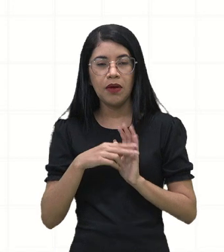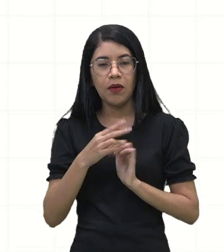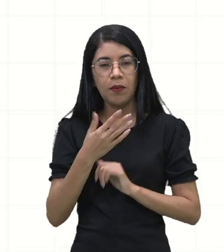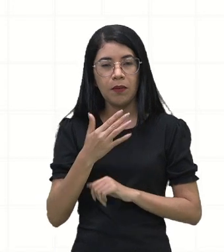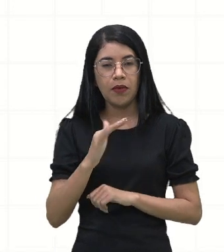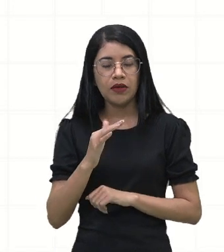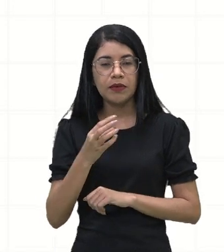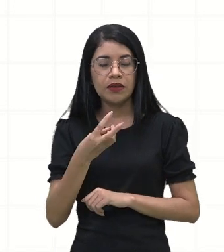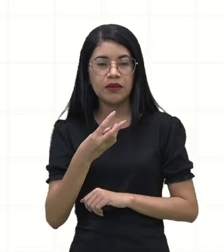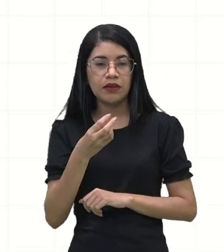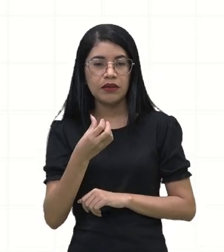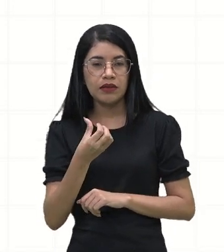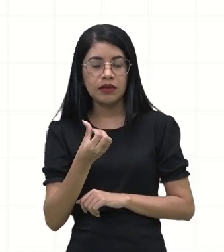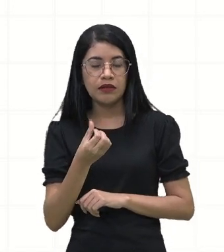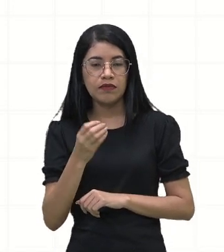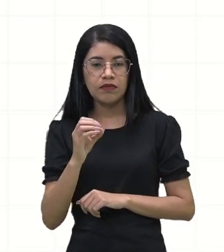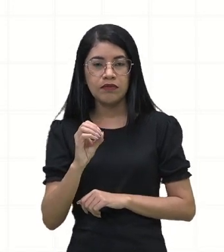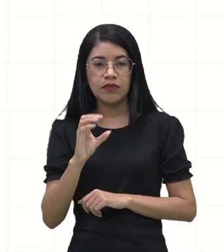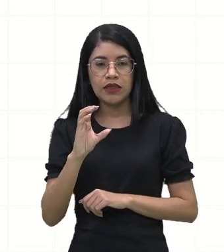Centímetros.